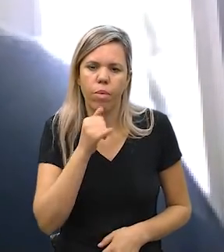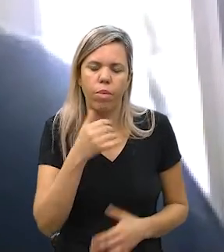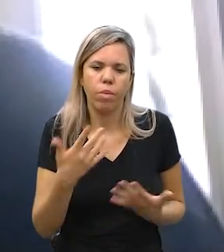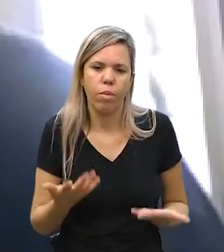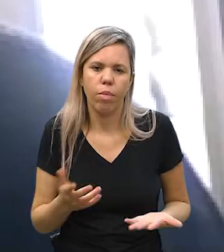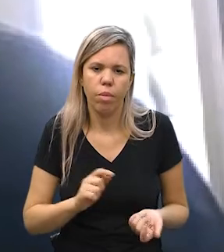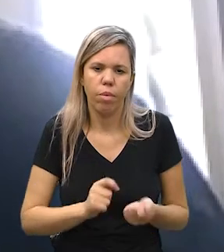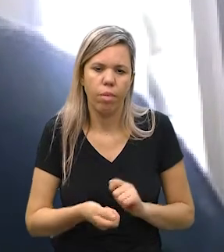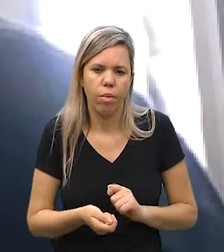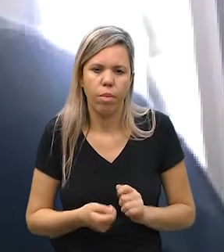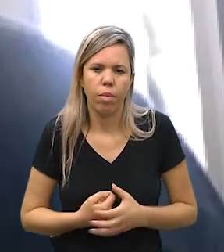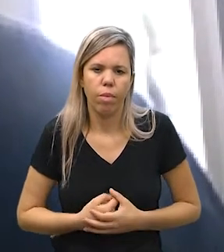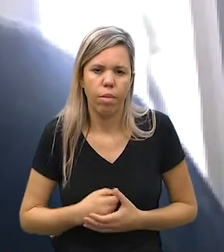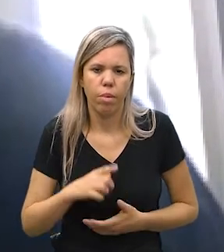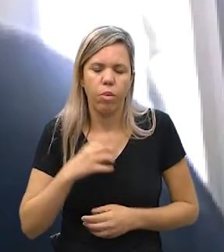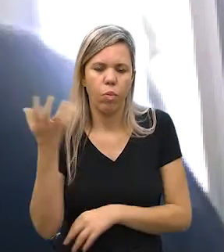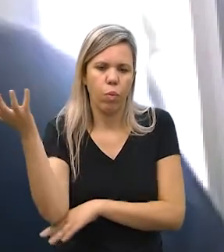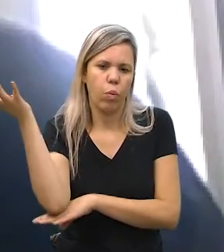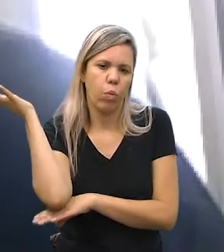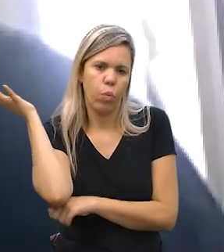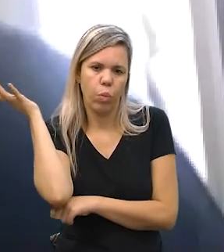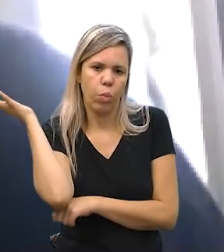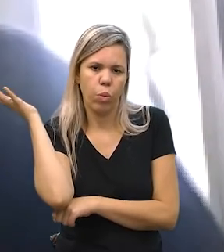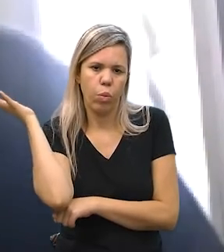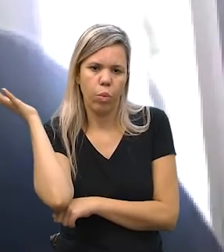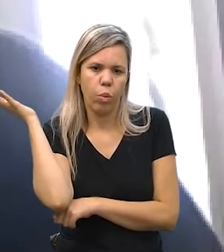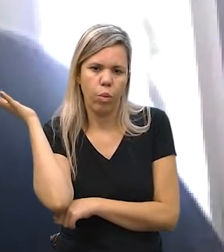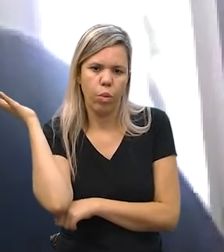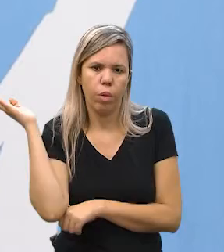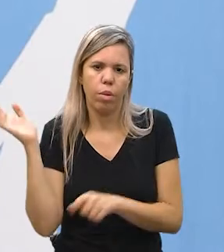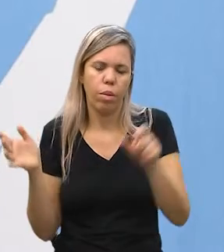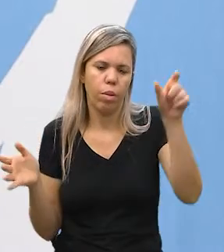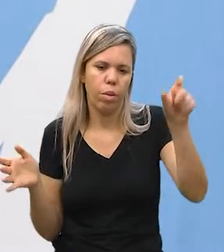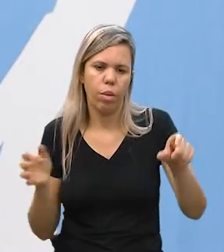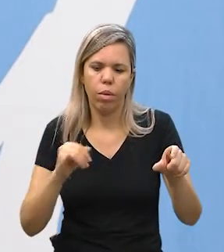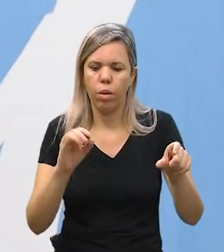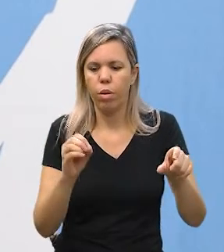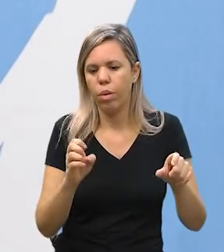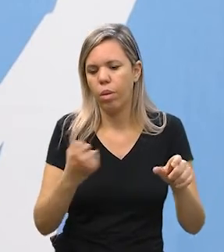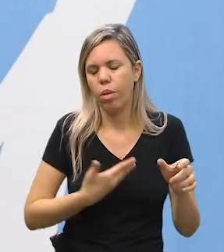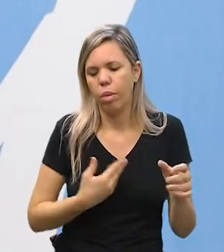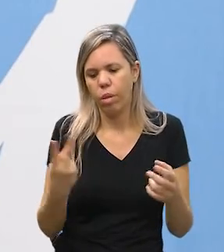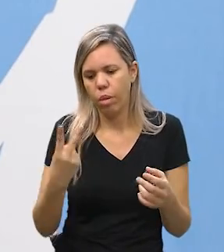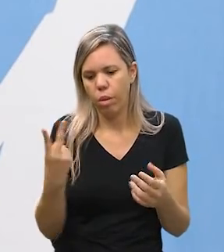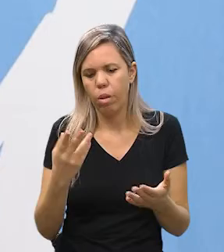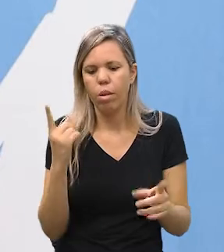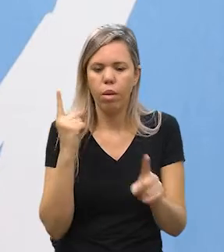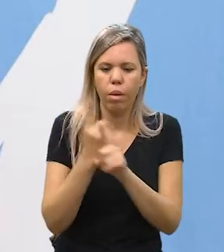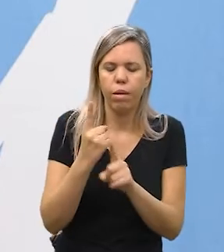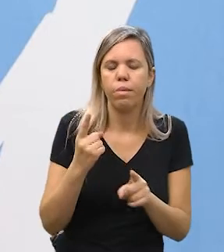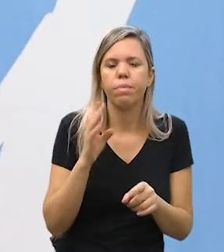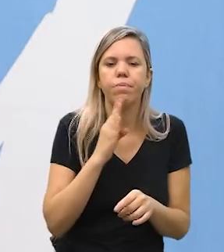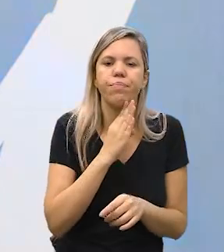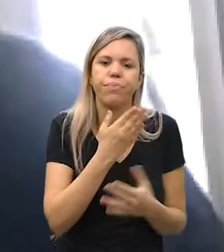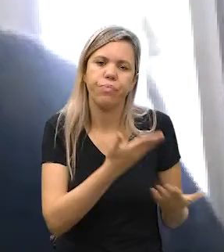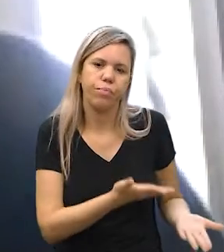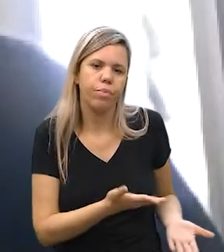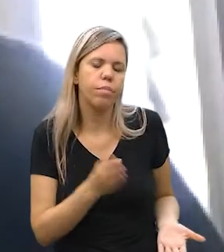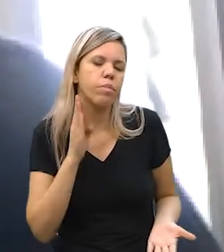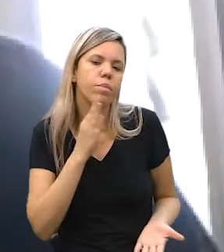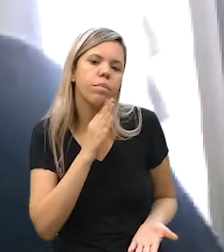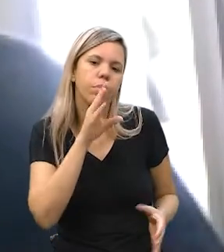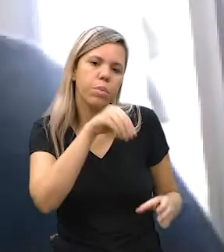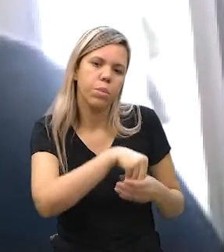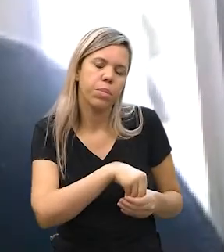tem o garçom, é o Joel Cachacinha, são amigos que se encontravam lá. O